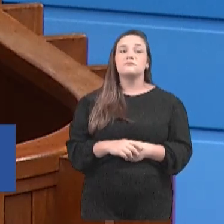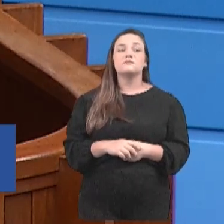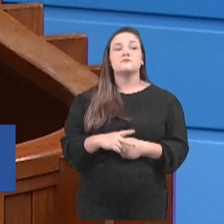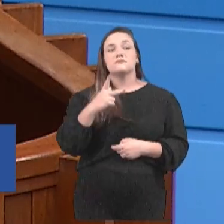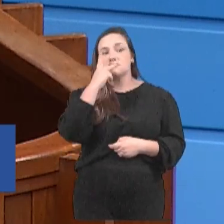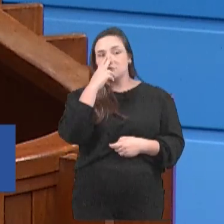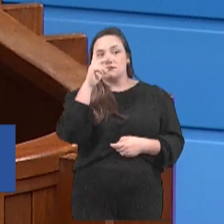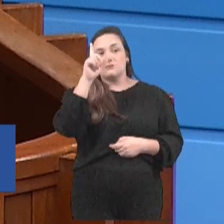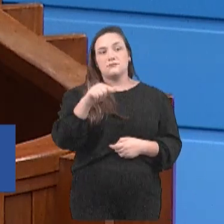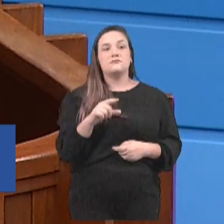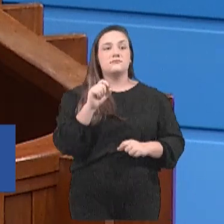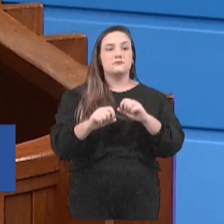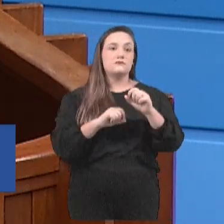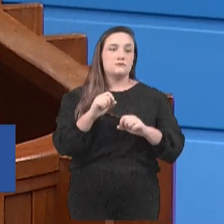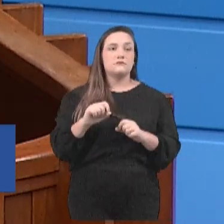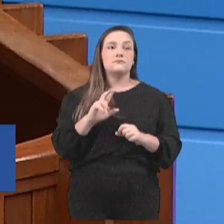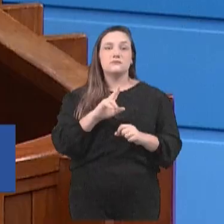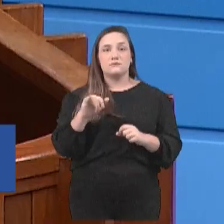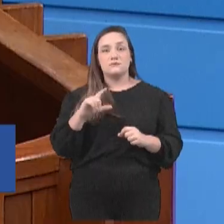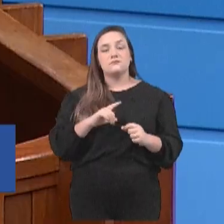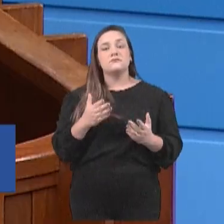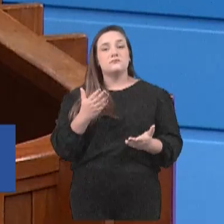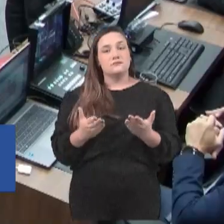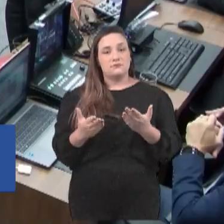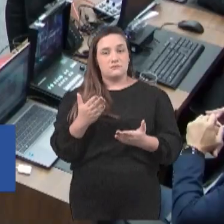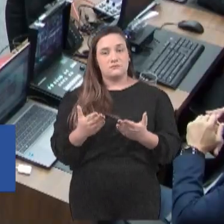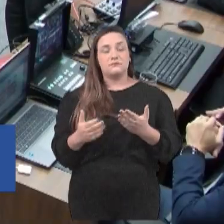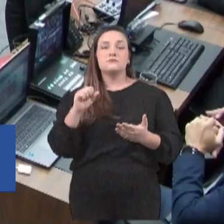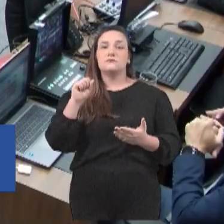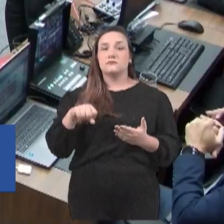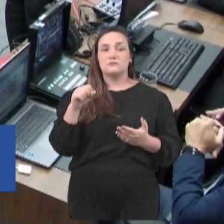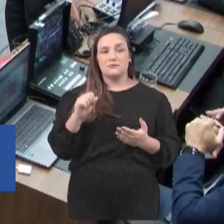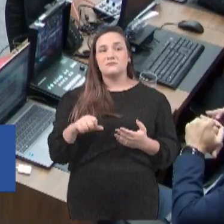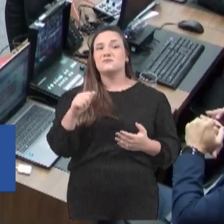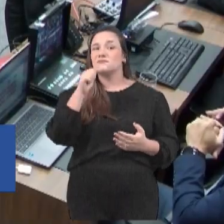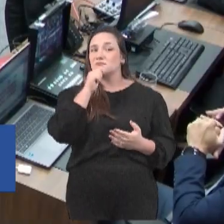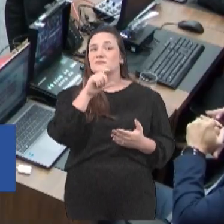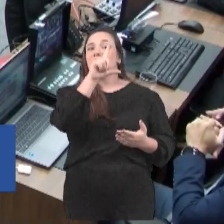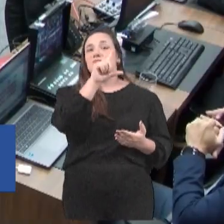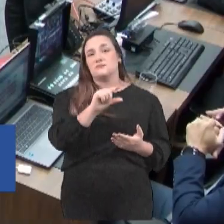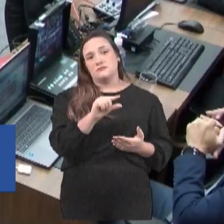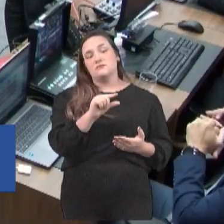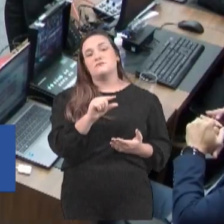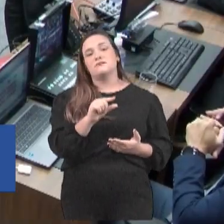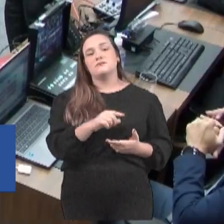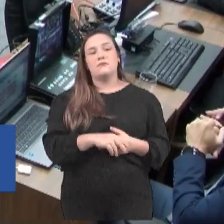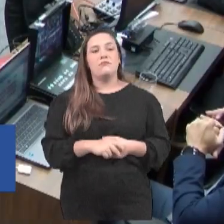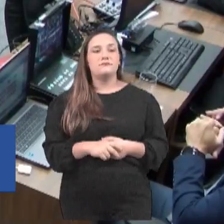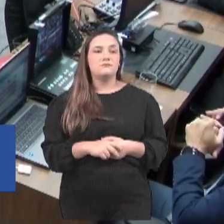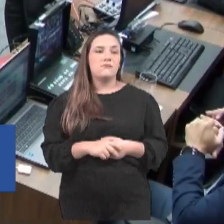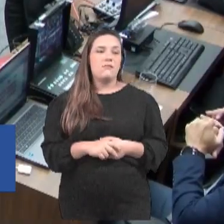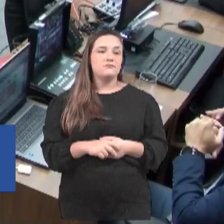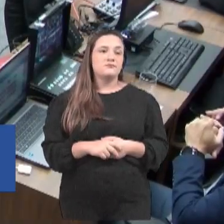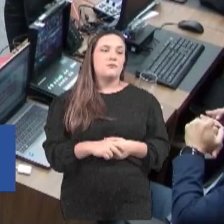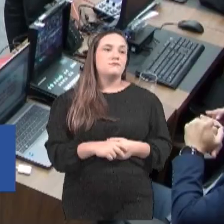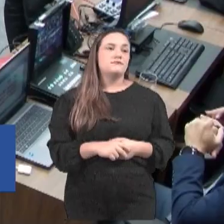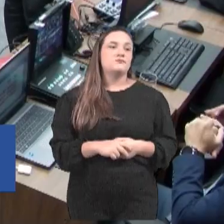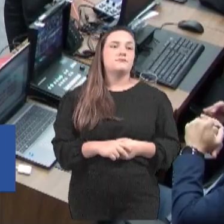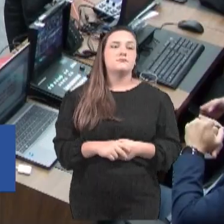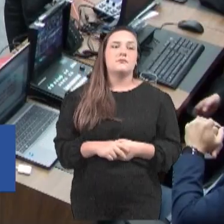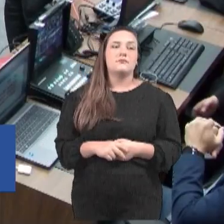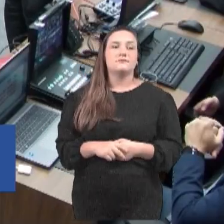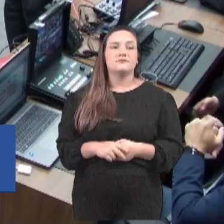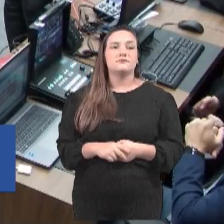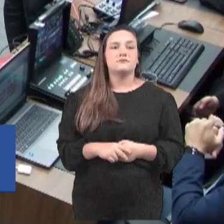estar equilibrado de forma fiscal, mesmo com queda de receita. Nós sabemos que está tendo queda de receita, principalmente